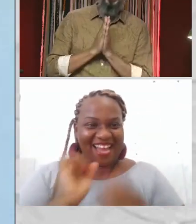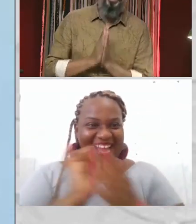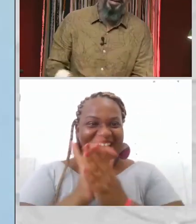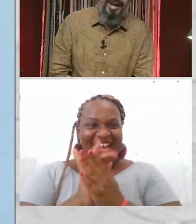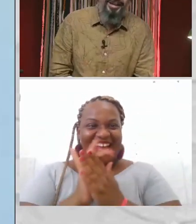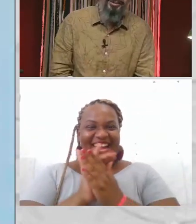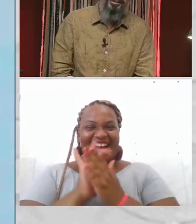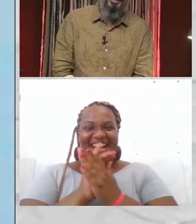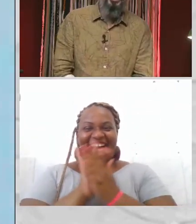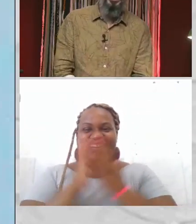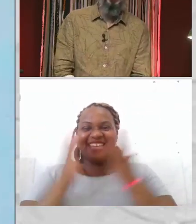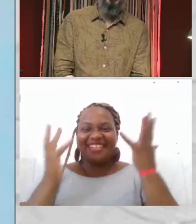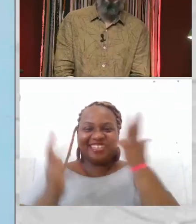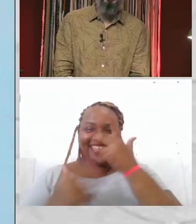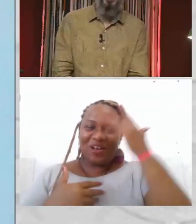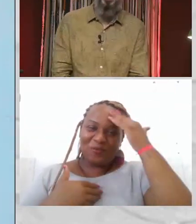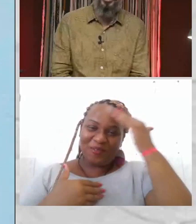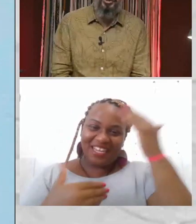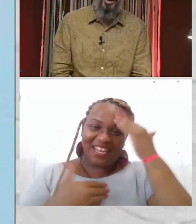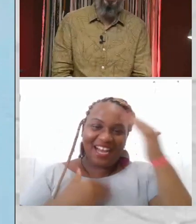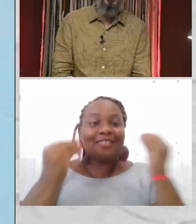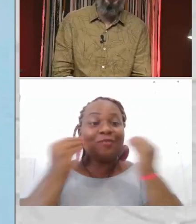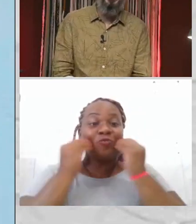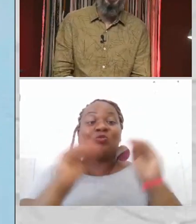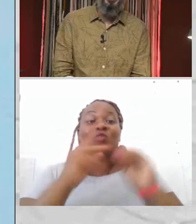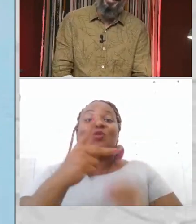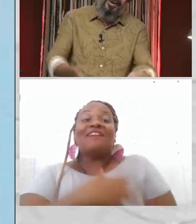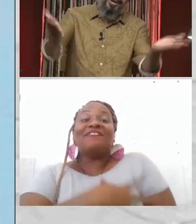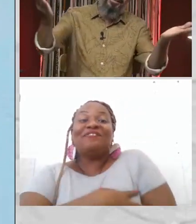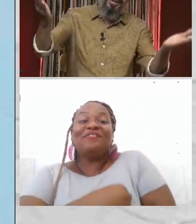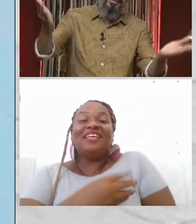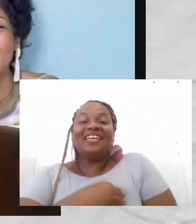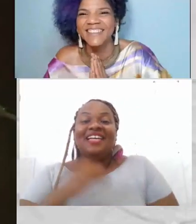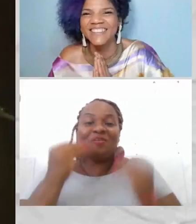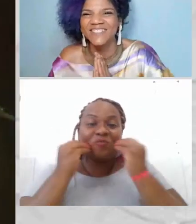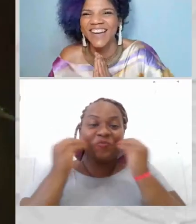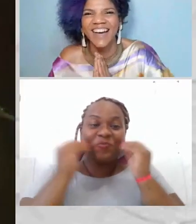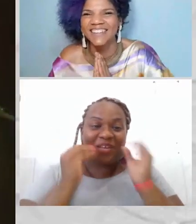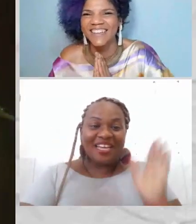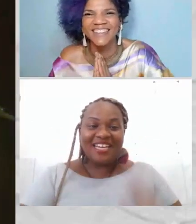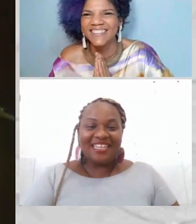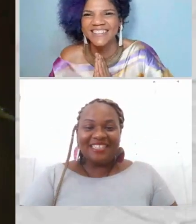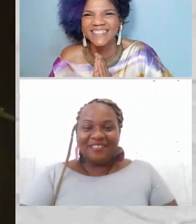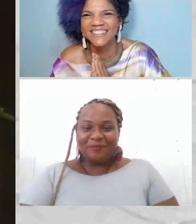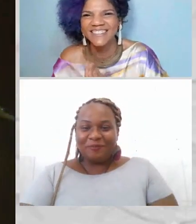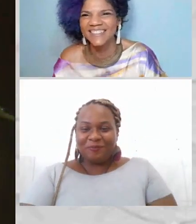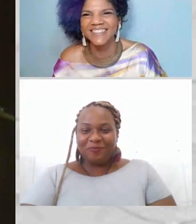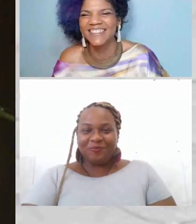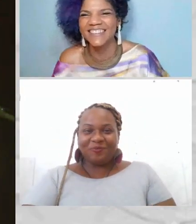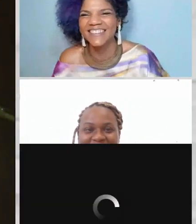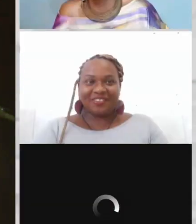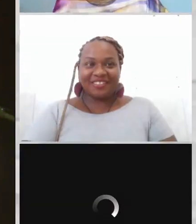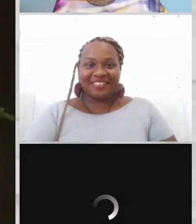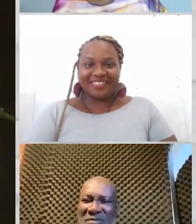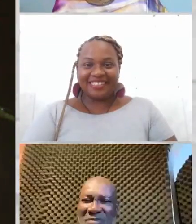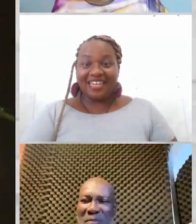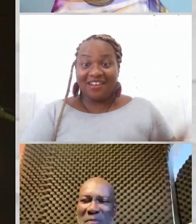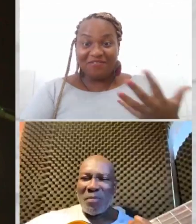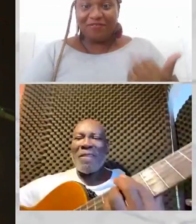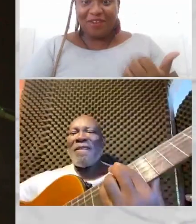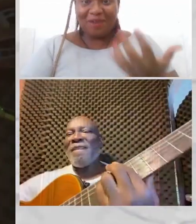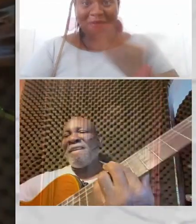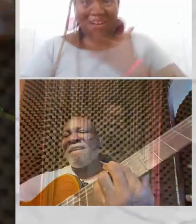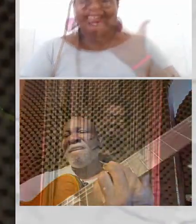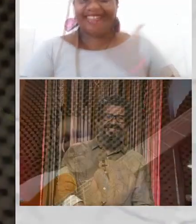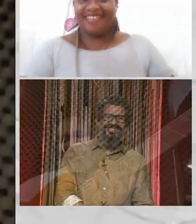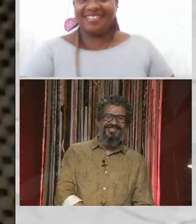Ô, Ju, obrigado, fica com Deus. Um beijo em Sonora, viu? E agora vamos, vamos passar para Lazo. Vai, meu irmão, é com